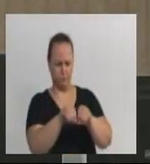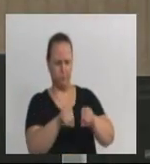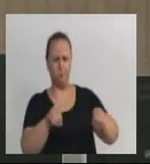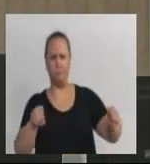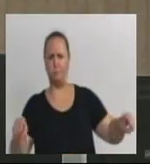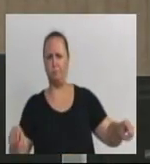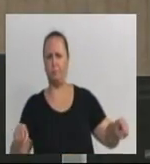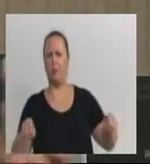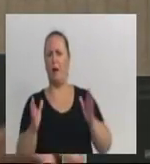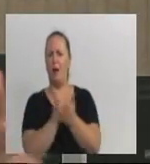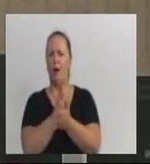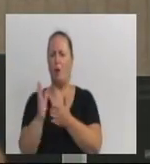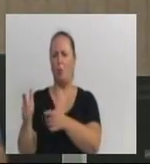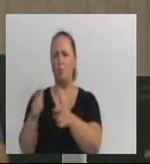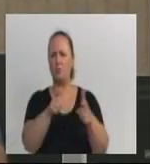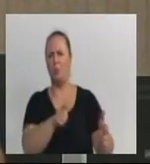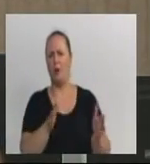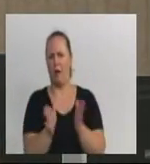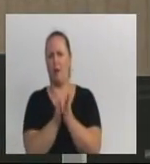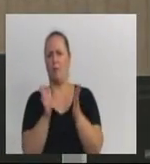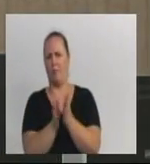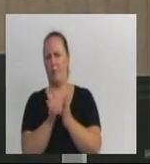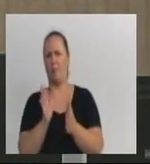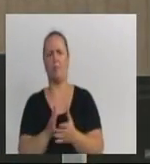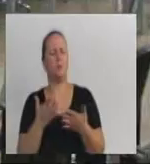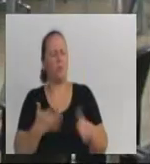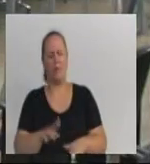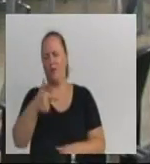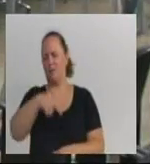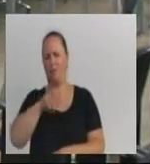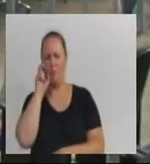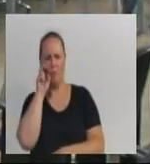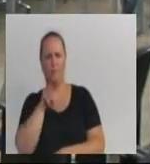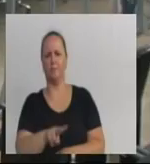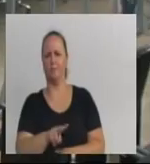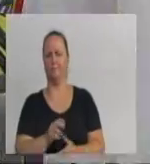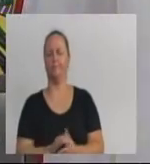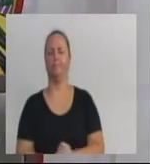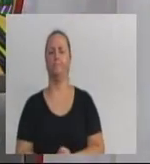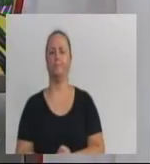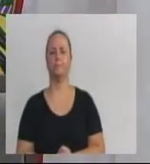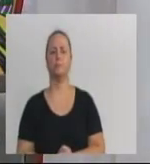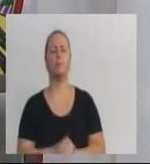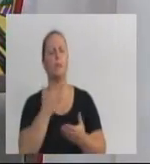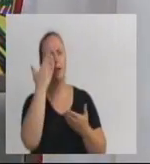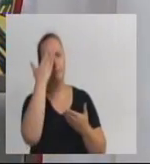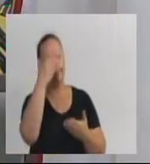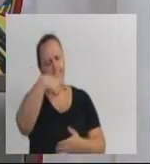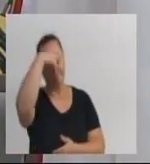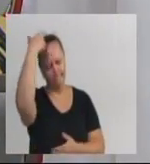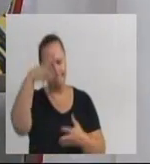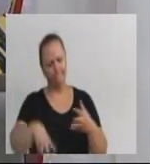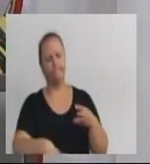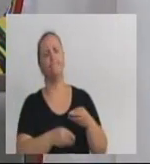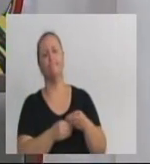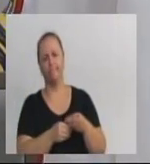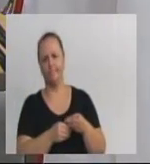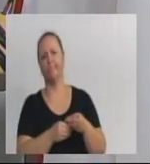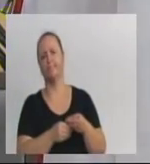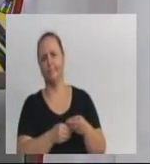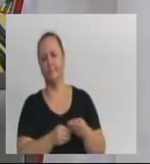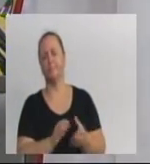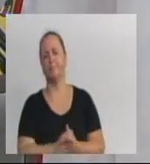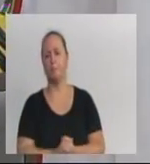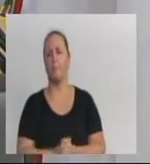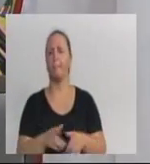correndo em volta das residências lá da rua Joaquim Carlos de Souza. Obrigado, vereador. Obrigado, vereador Adriano, pela sua parte. Eu quero seguir talvez no